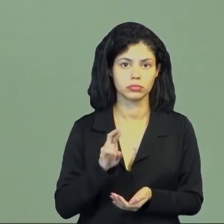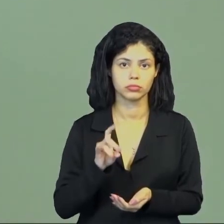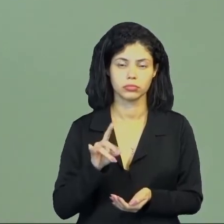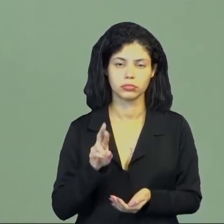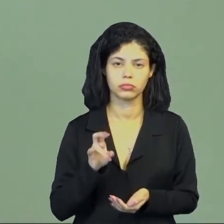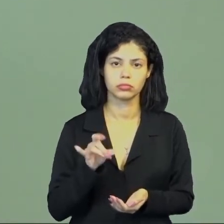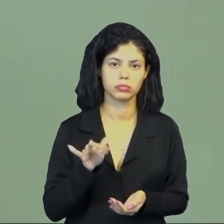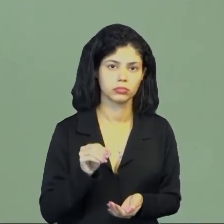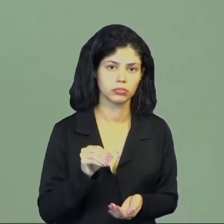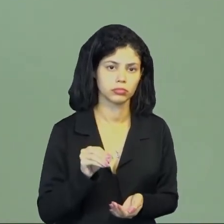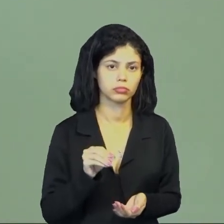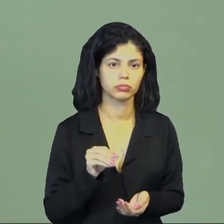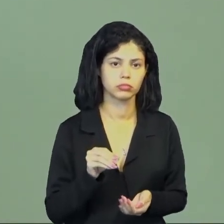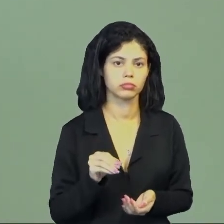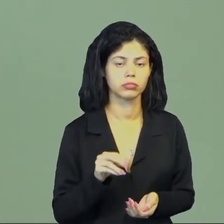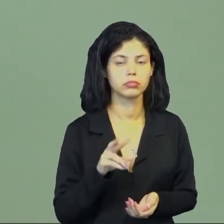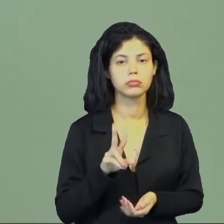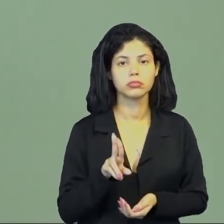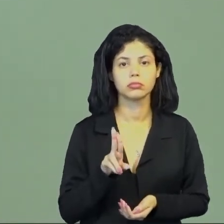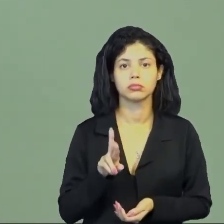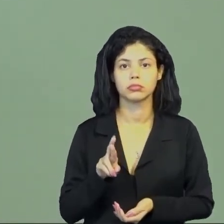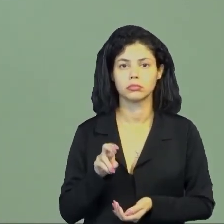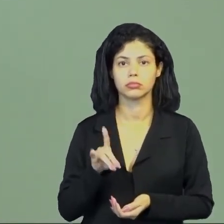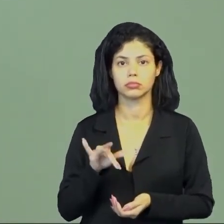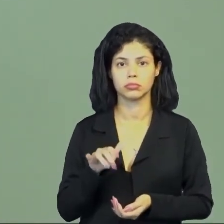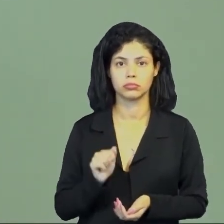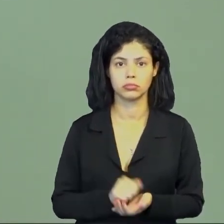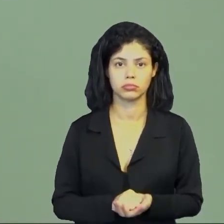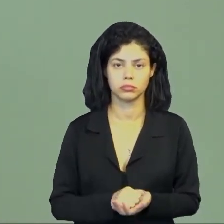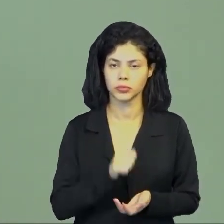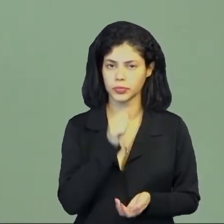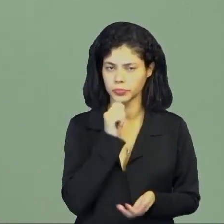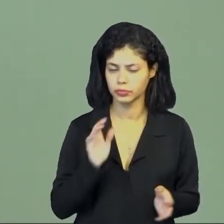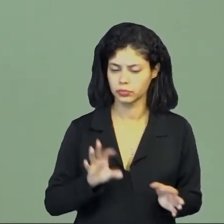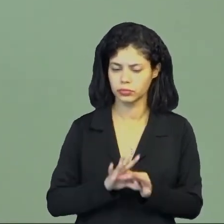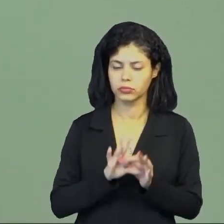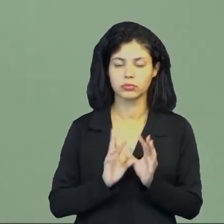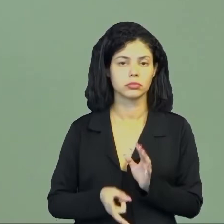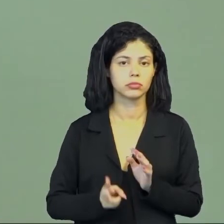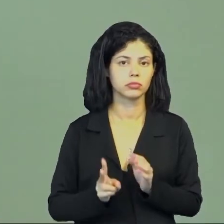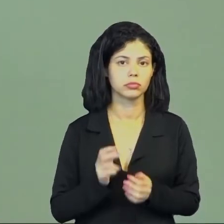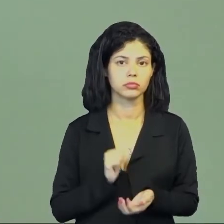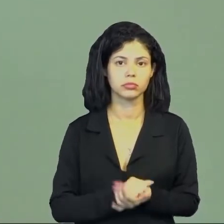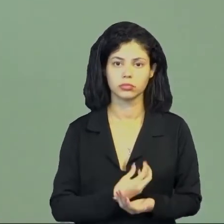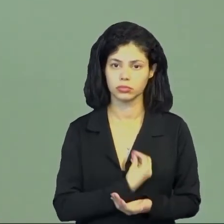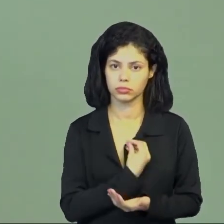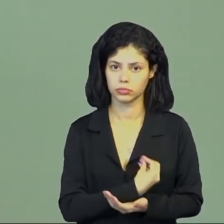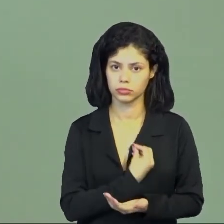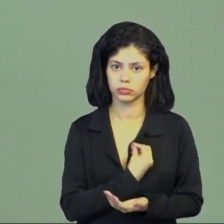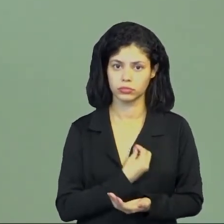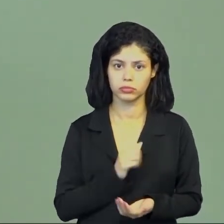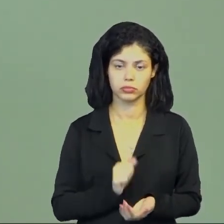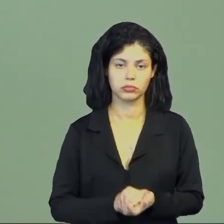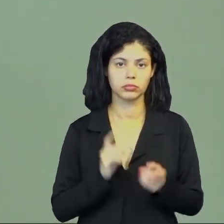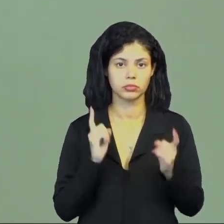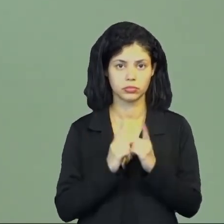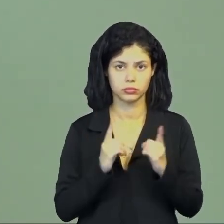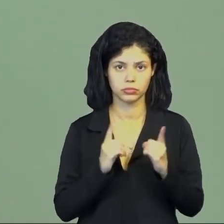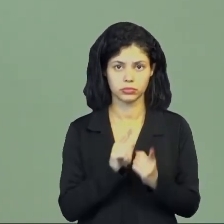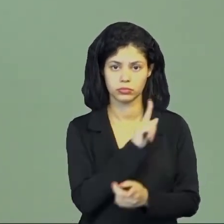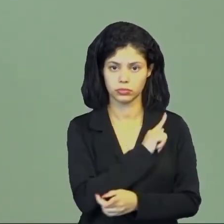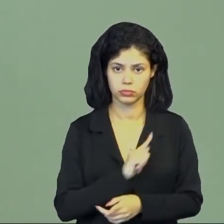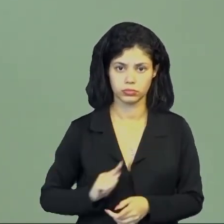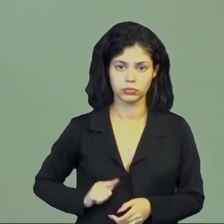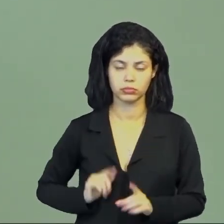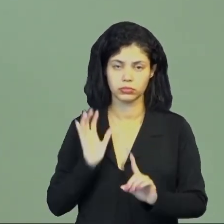uma oligarquia rural. Essa oligarquia está sempre ali presente, né, nas decisões do governo,